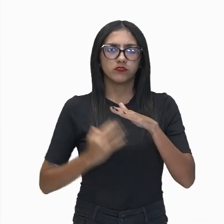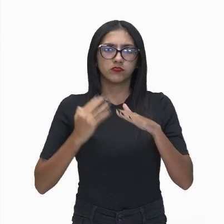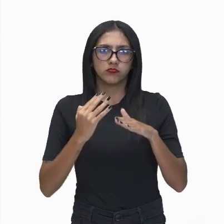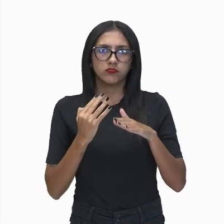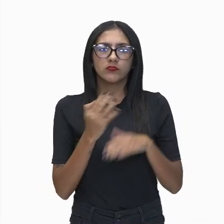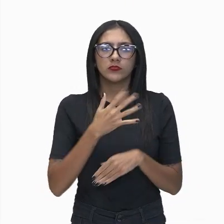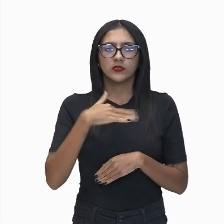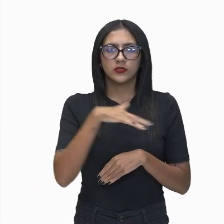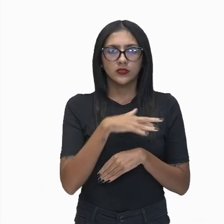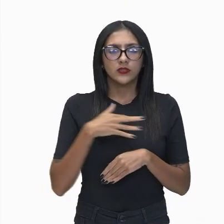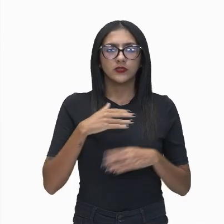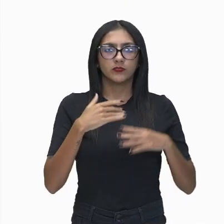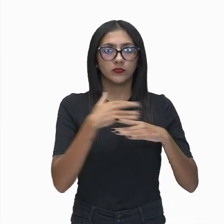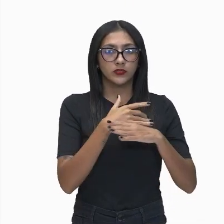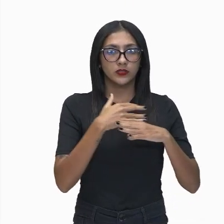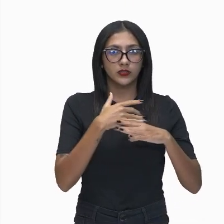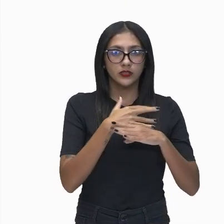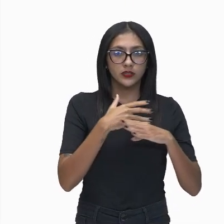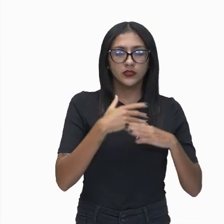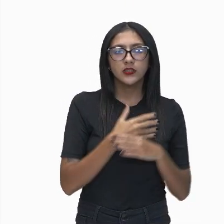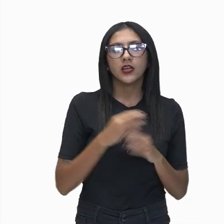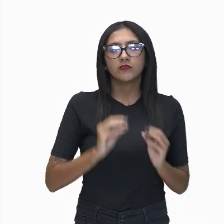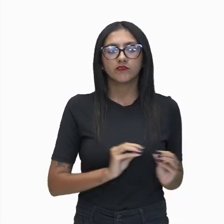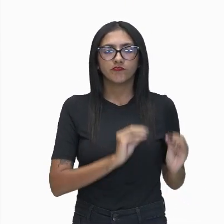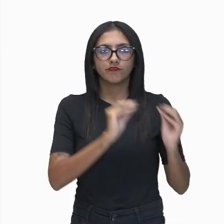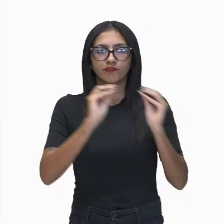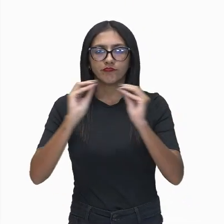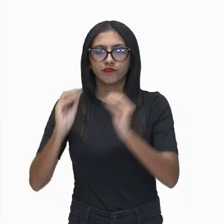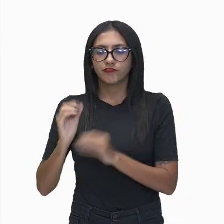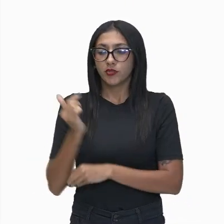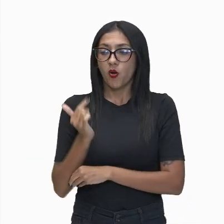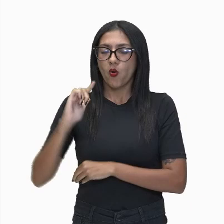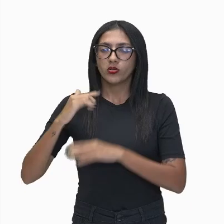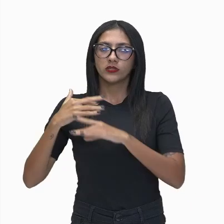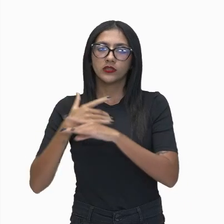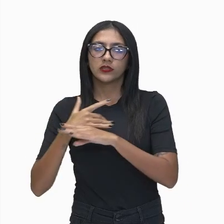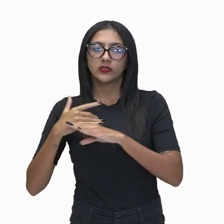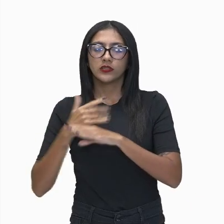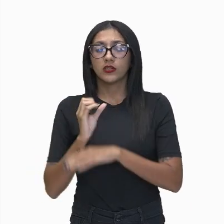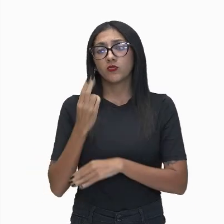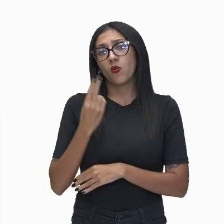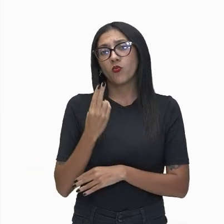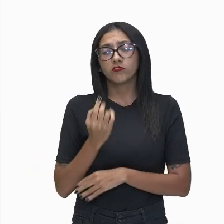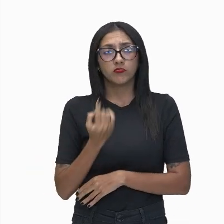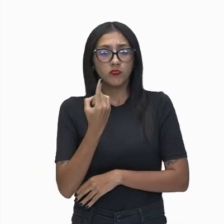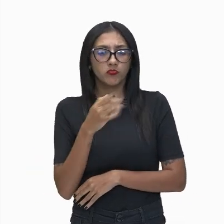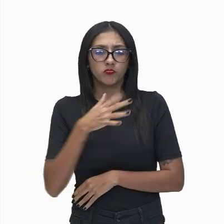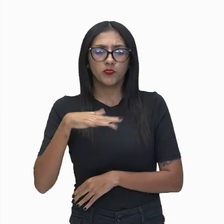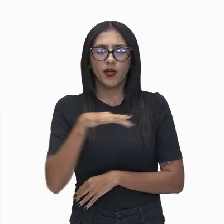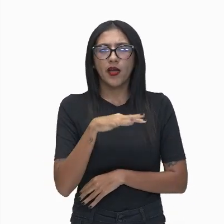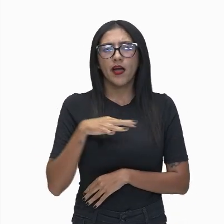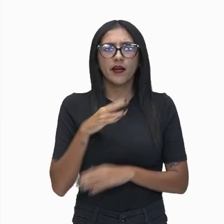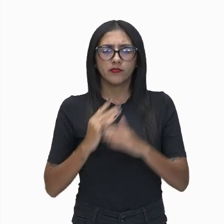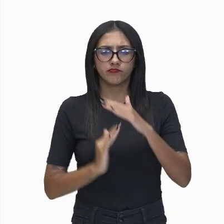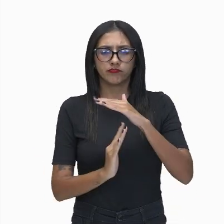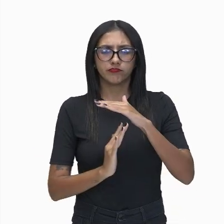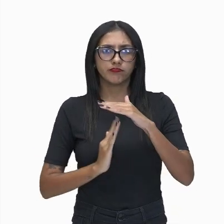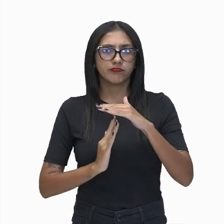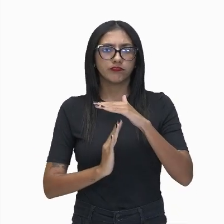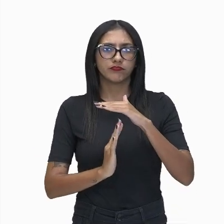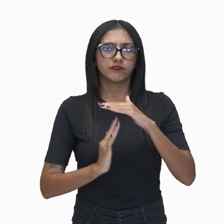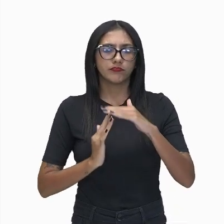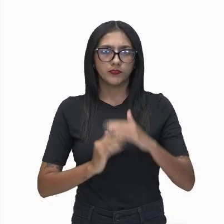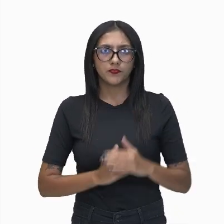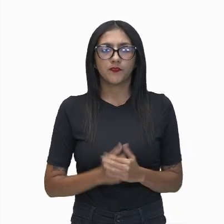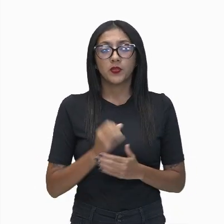As pessoas se deslocando de uma cidade para outra, ou dentro de uma mesma região metropolitana, ou